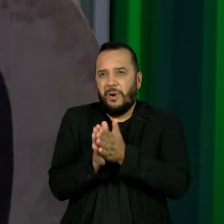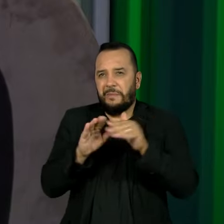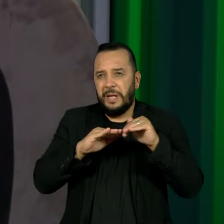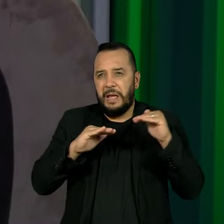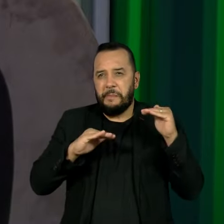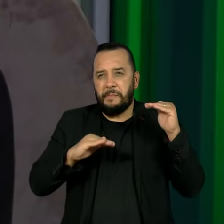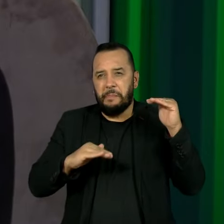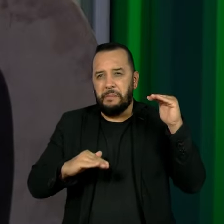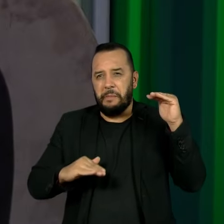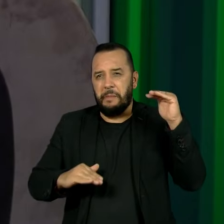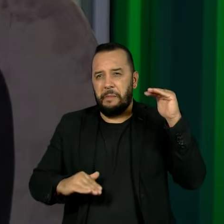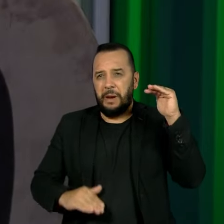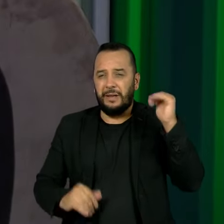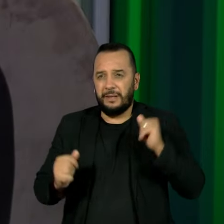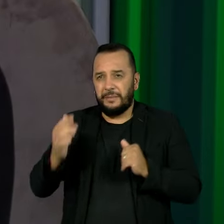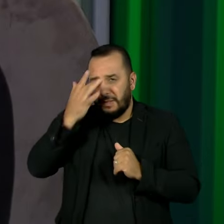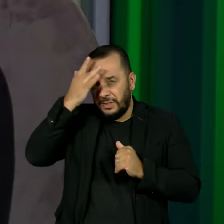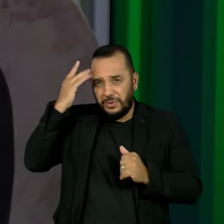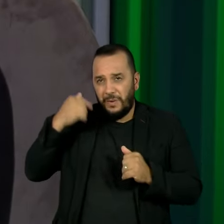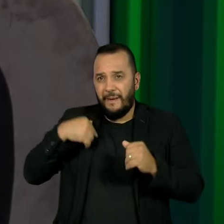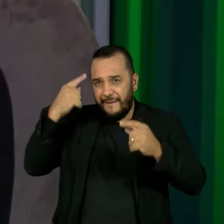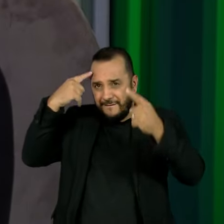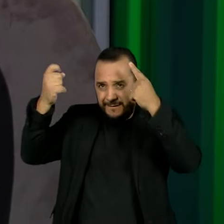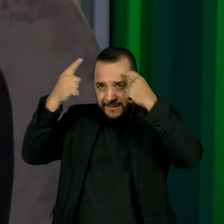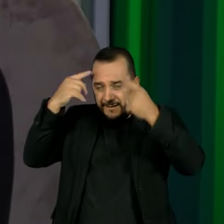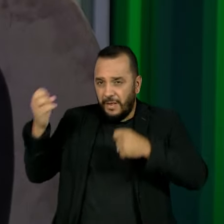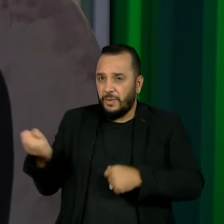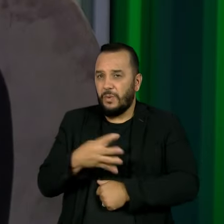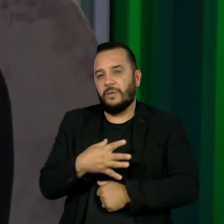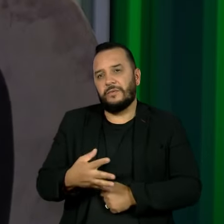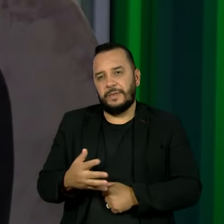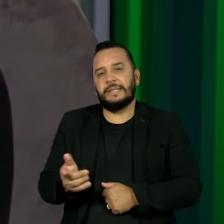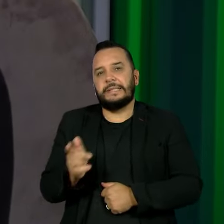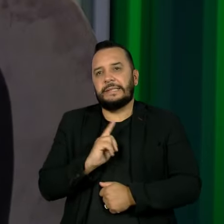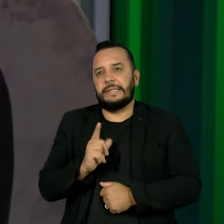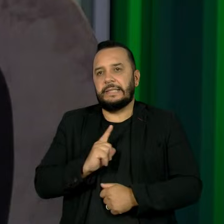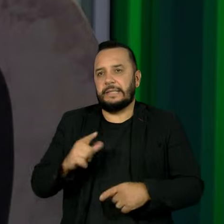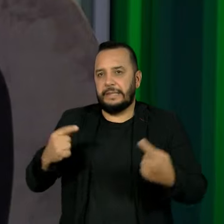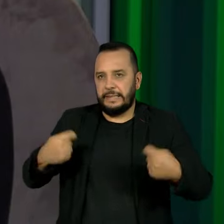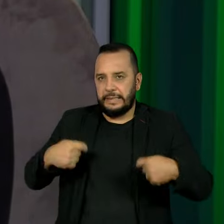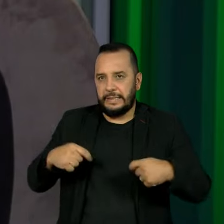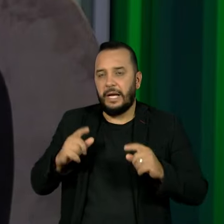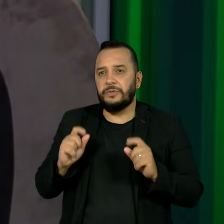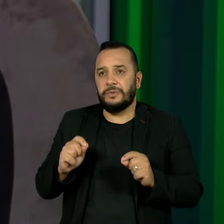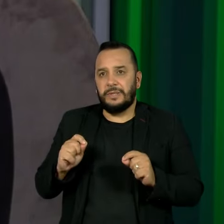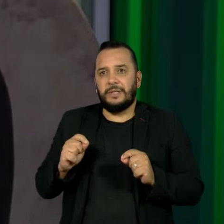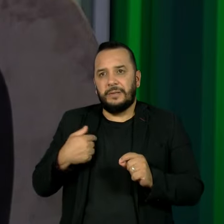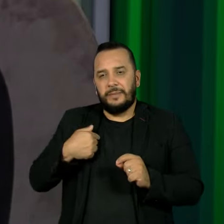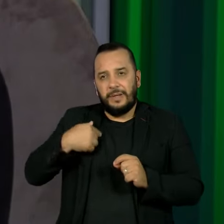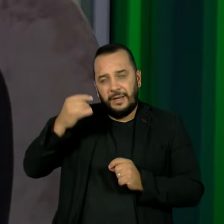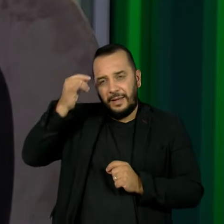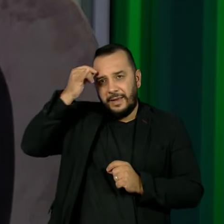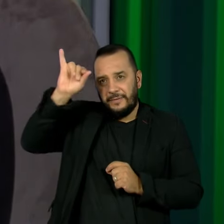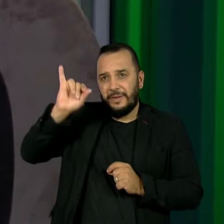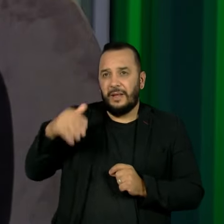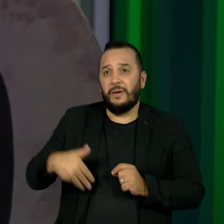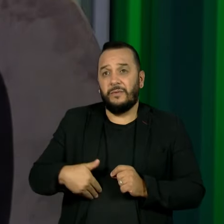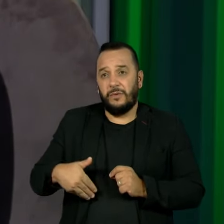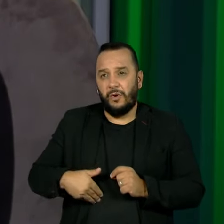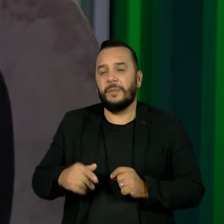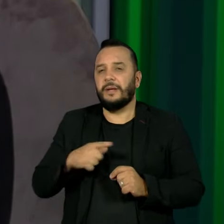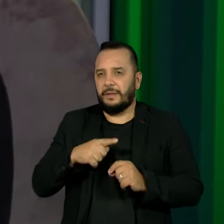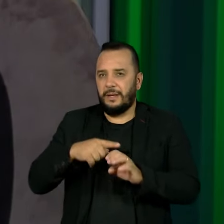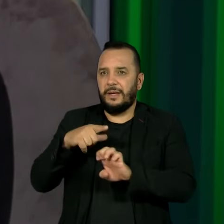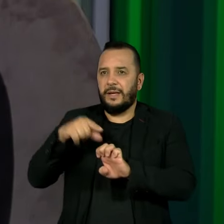pessoas a se reinventarem e acabam tendo uma maior necessidade até de não passar fome, né? E daí vem o